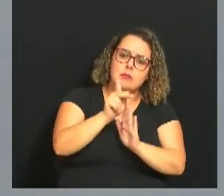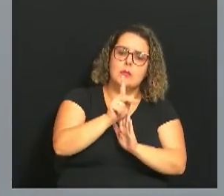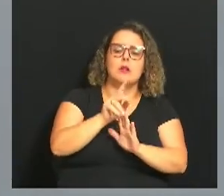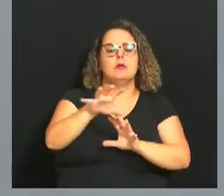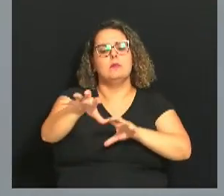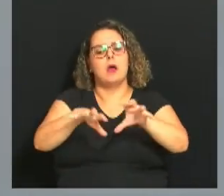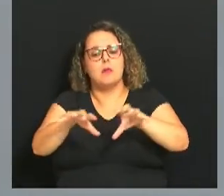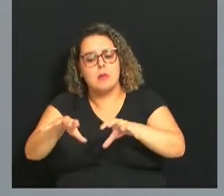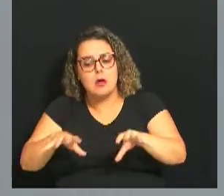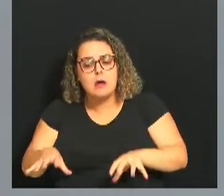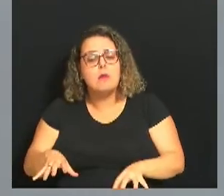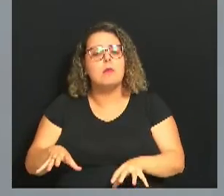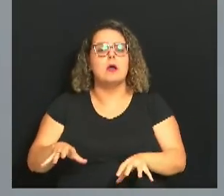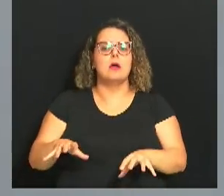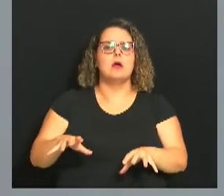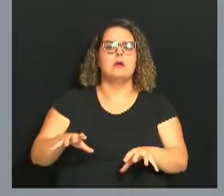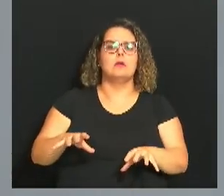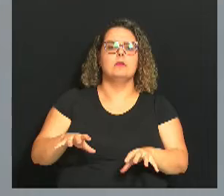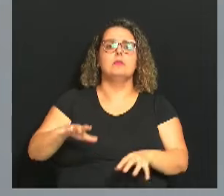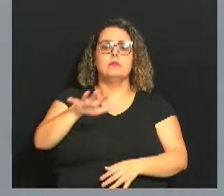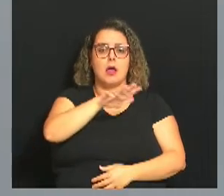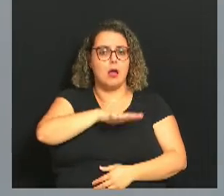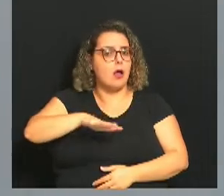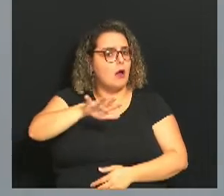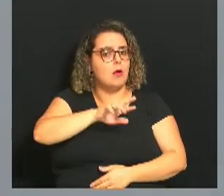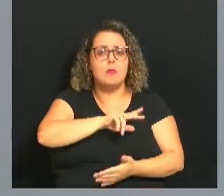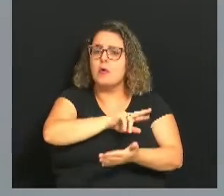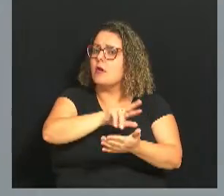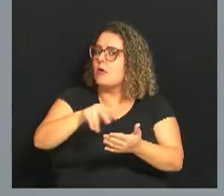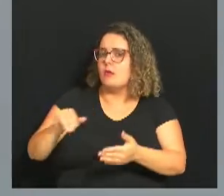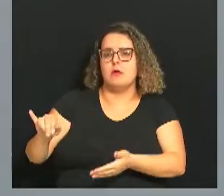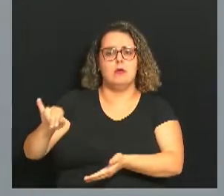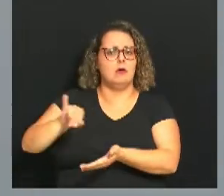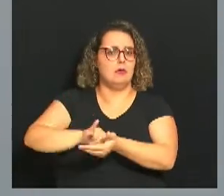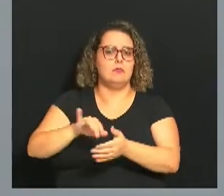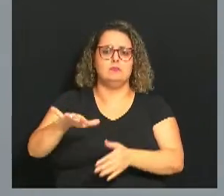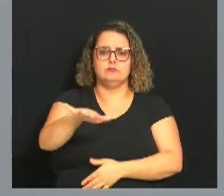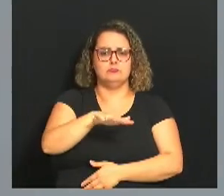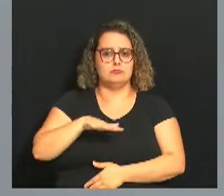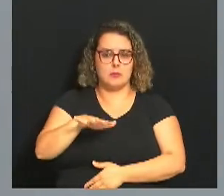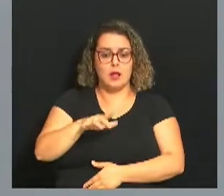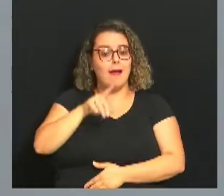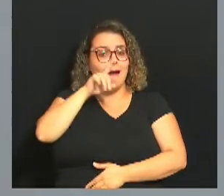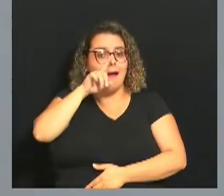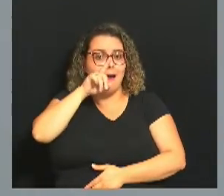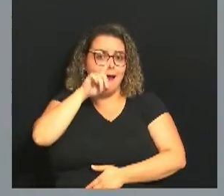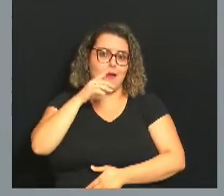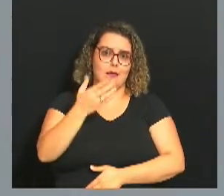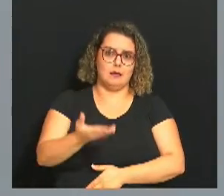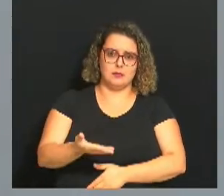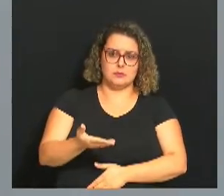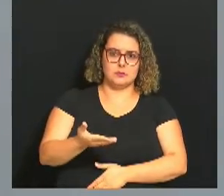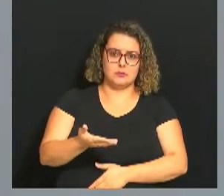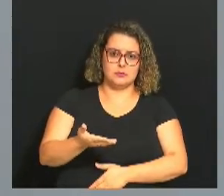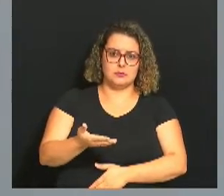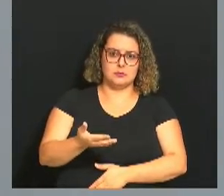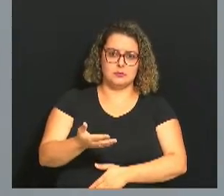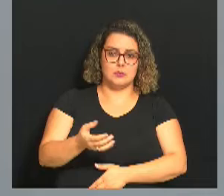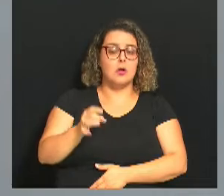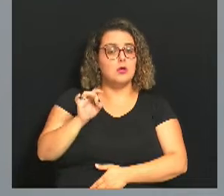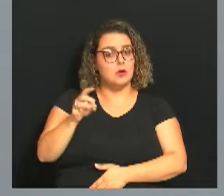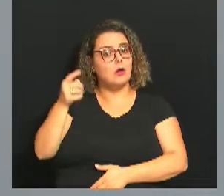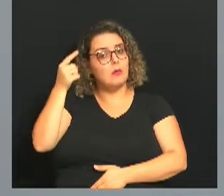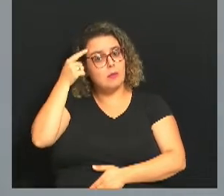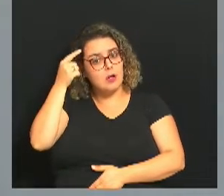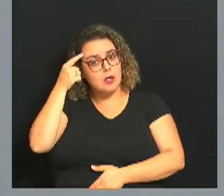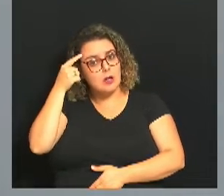mapeamentos da área realizados por vários órgãos que mostram que aquela área é uma área de risco, né? Então, assim, só pensando, pegando